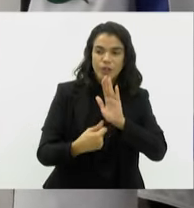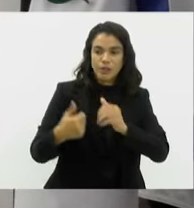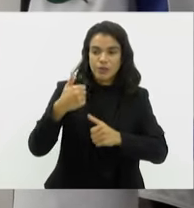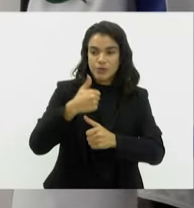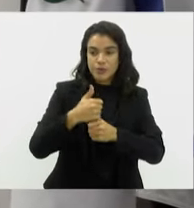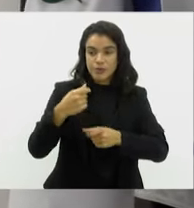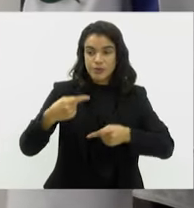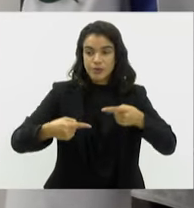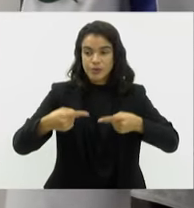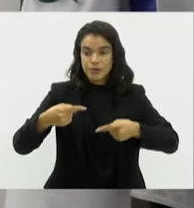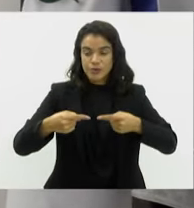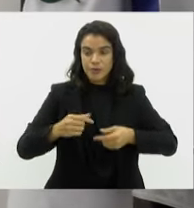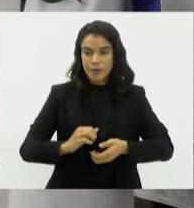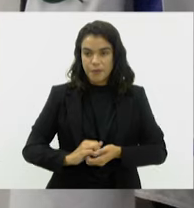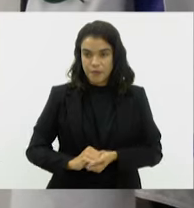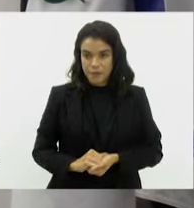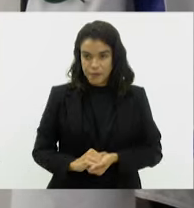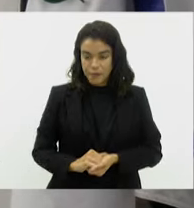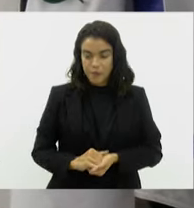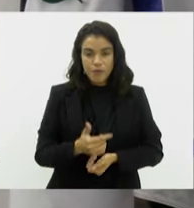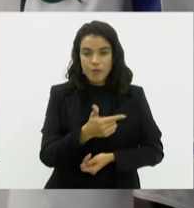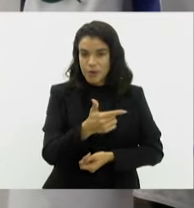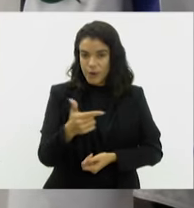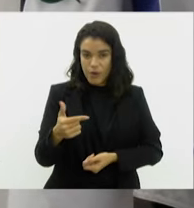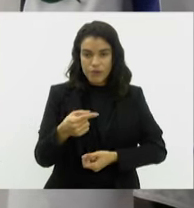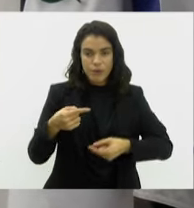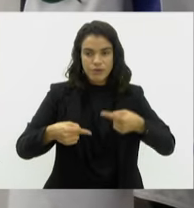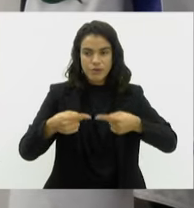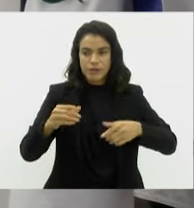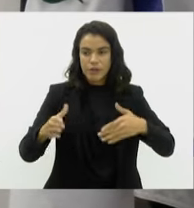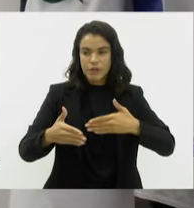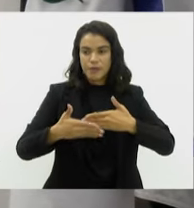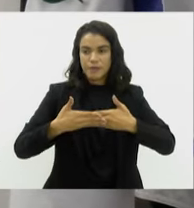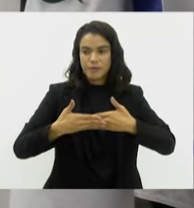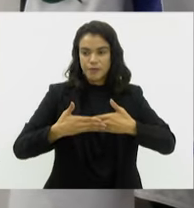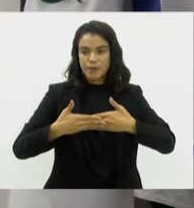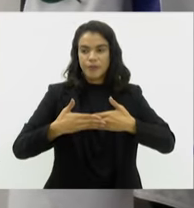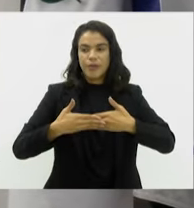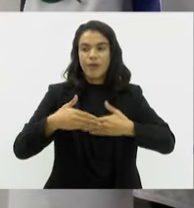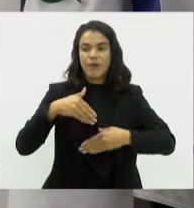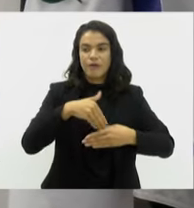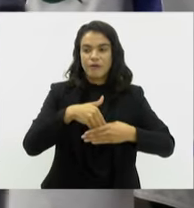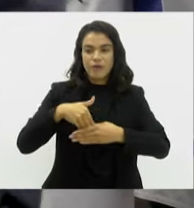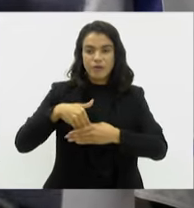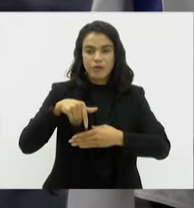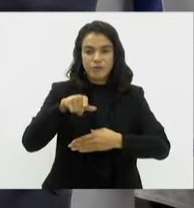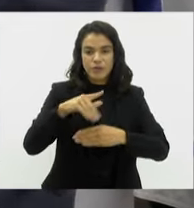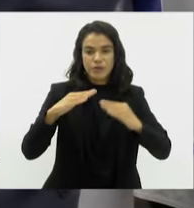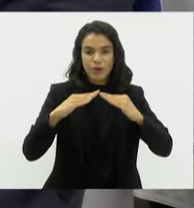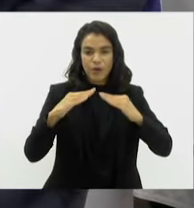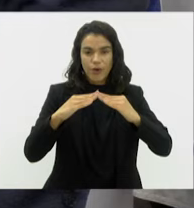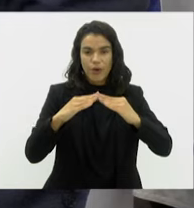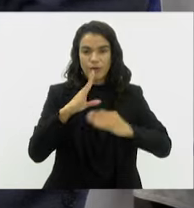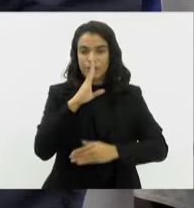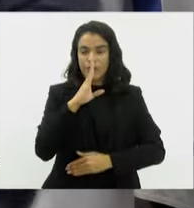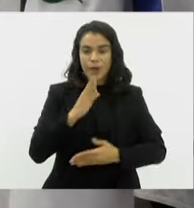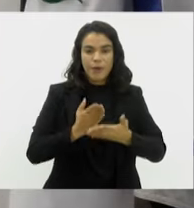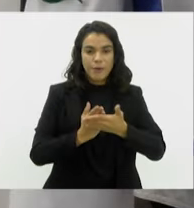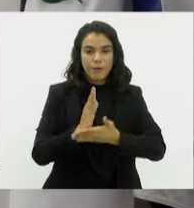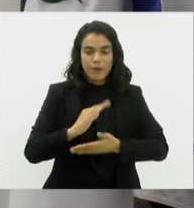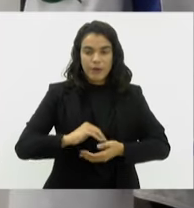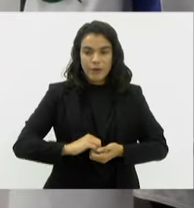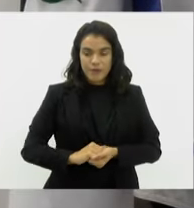Em discussão. Não havendo quem queira discutir, encerrada a discussão, em votação, senhores que aprovam, permaneçam como estão,